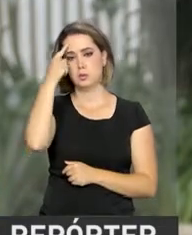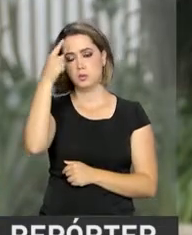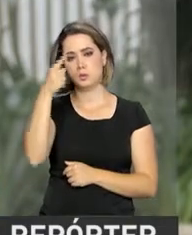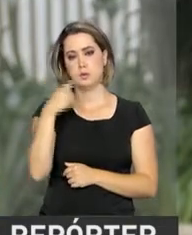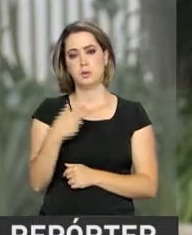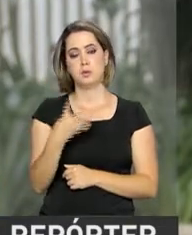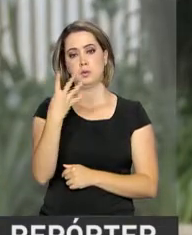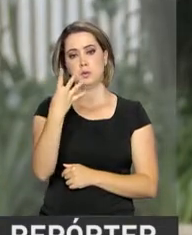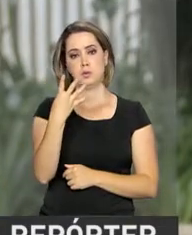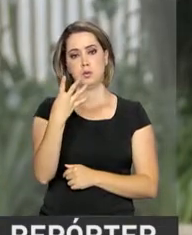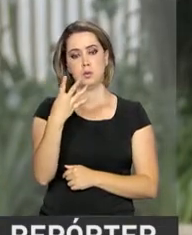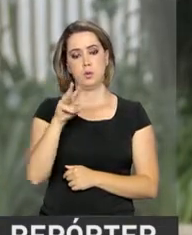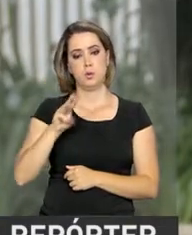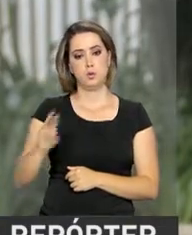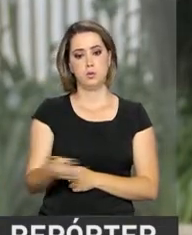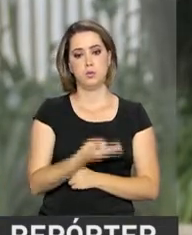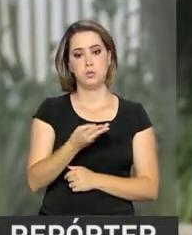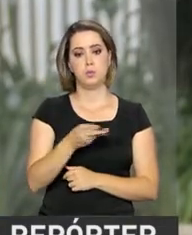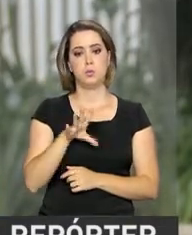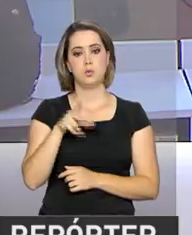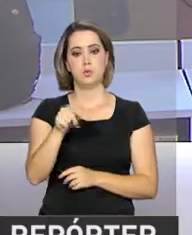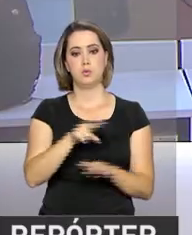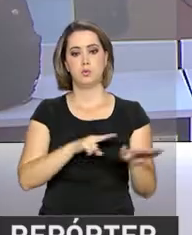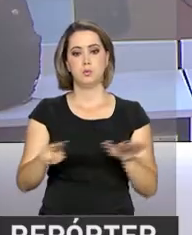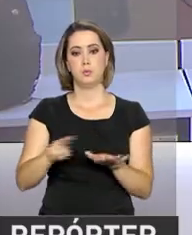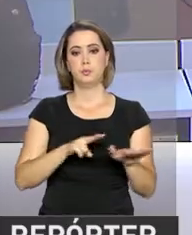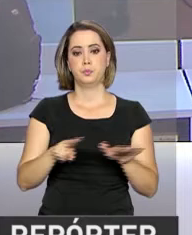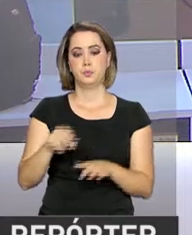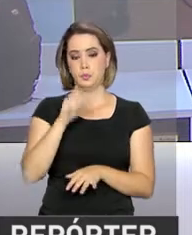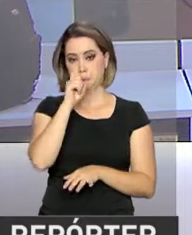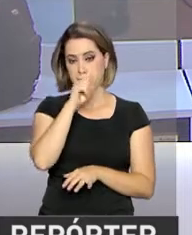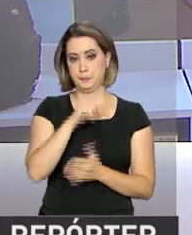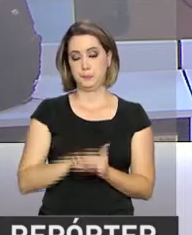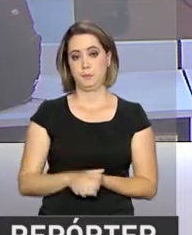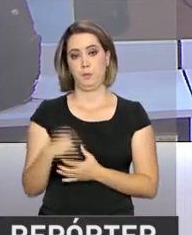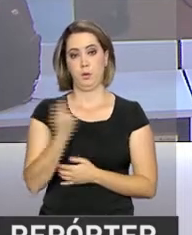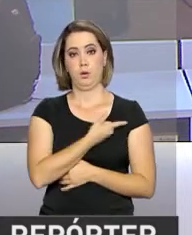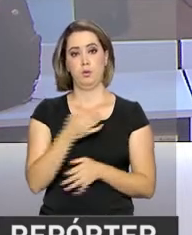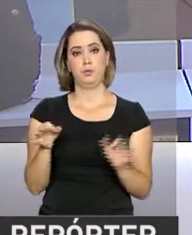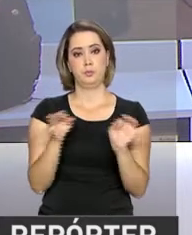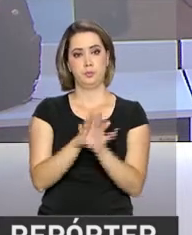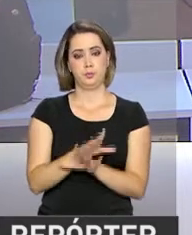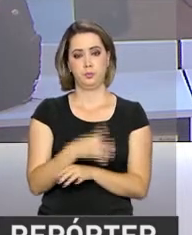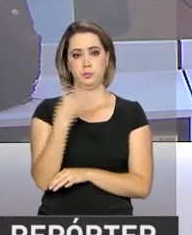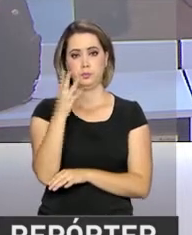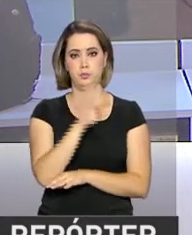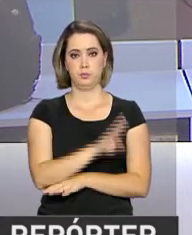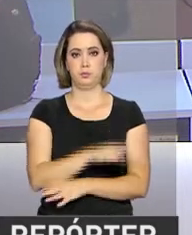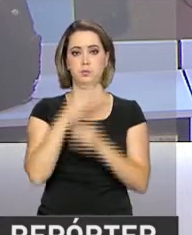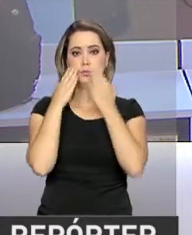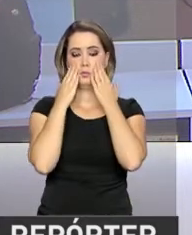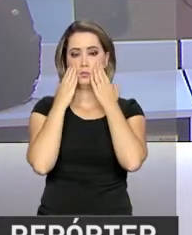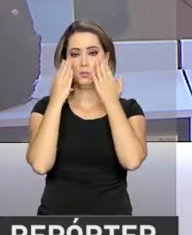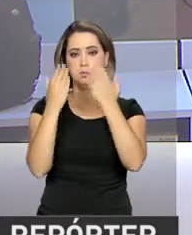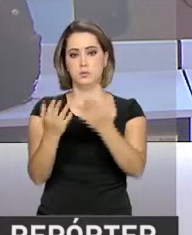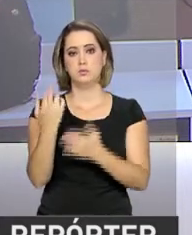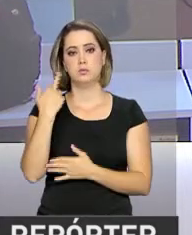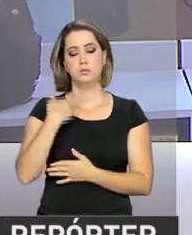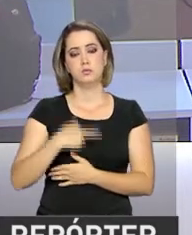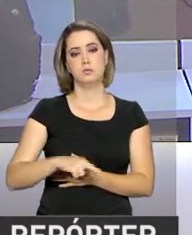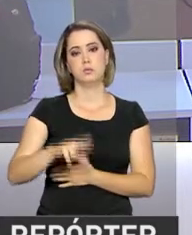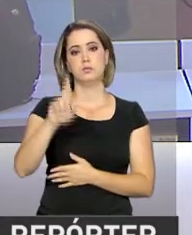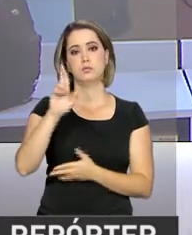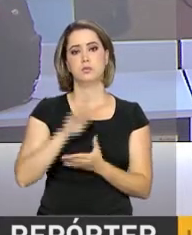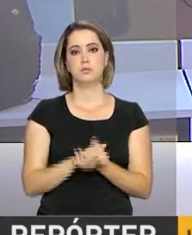4 milhões de visitas semanais nós ficamos por aqui voltamos às quatro da tarde na próxima edição